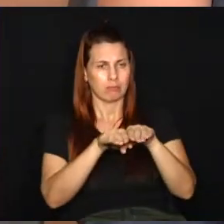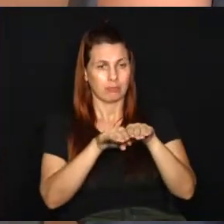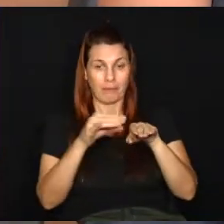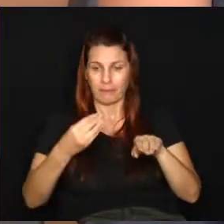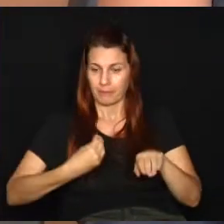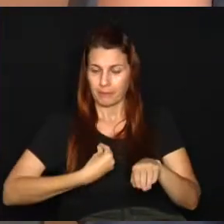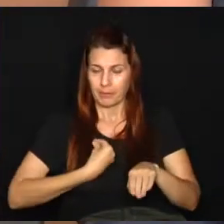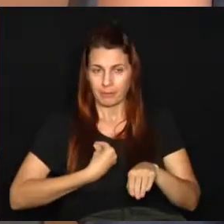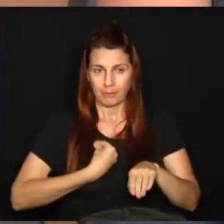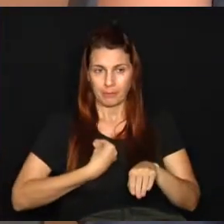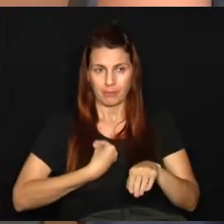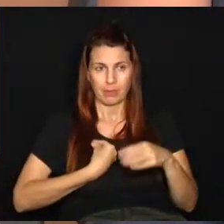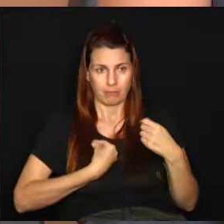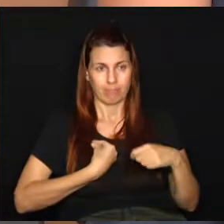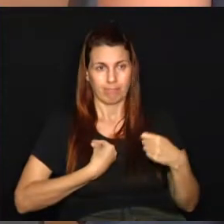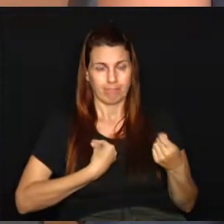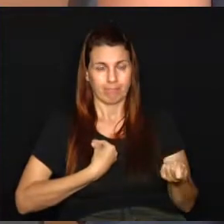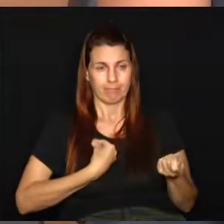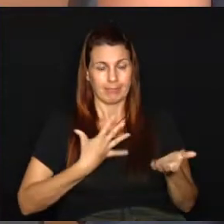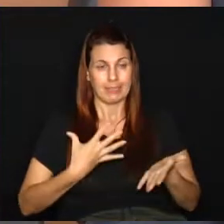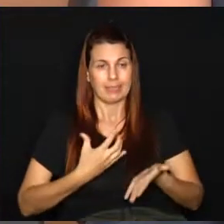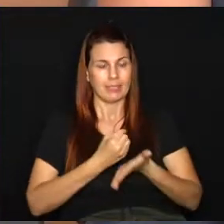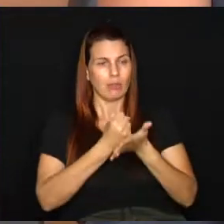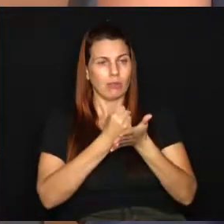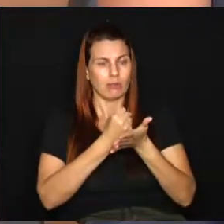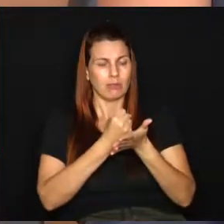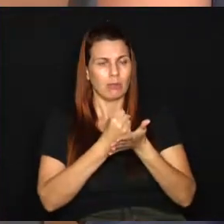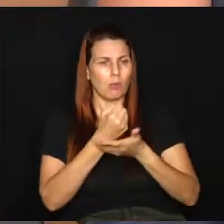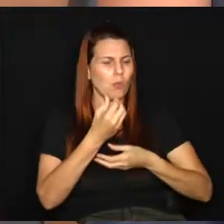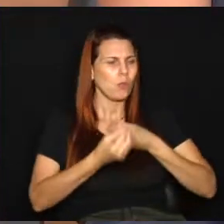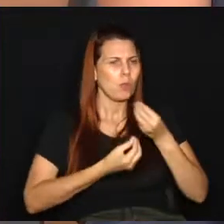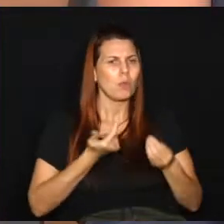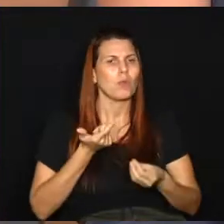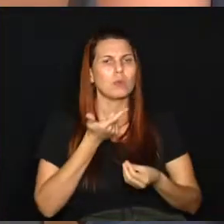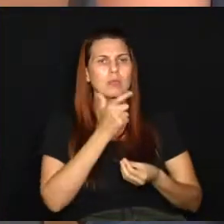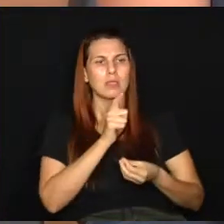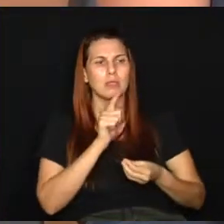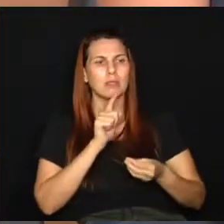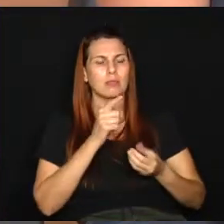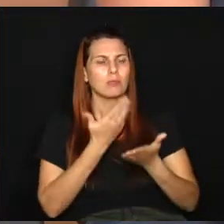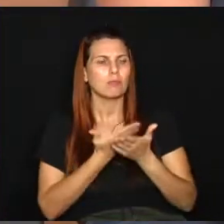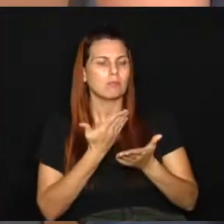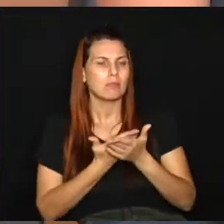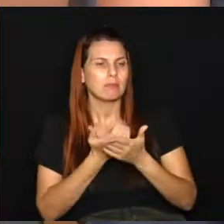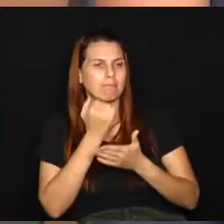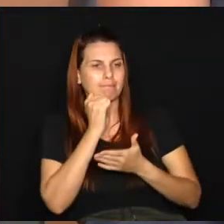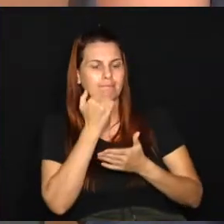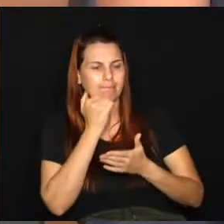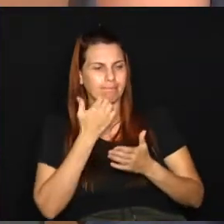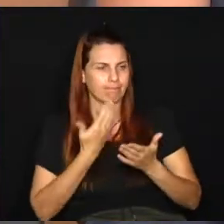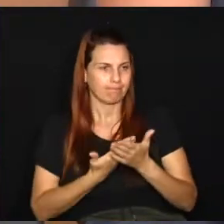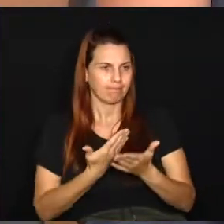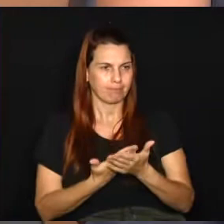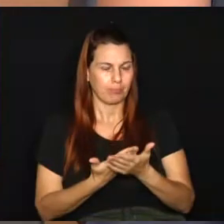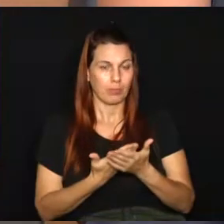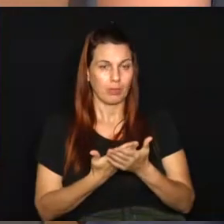se a gente não estiver sã e salva, a gente não consegue produzir ciência. Então, as nossas pautas, elas